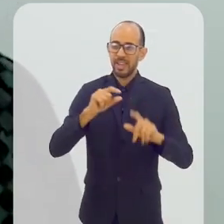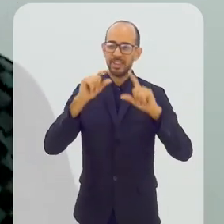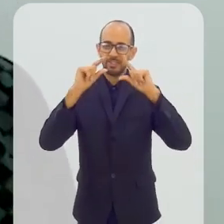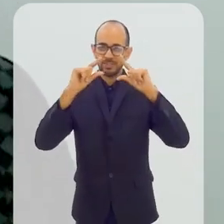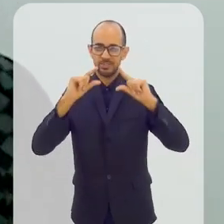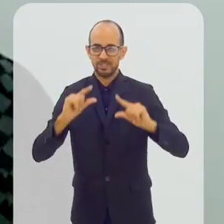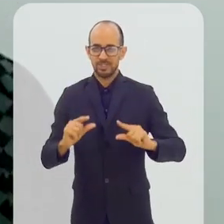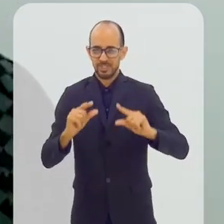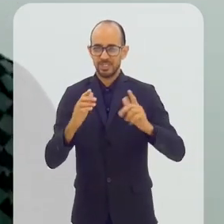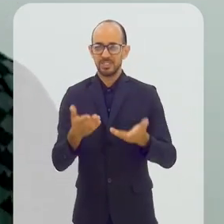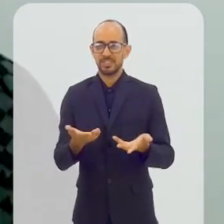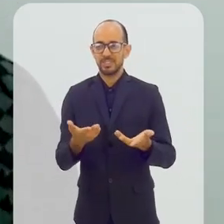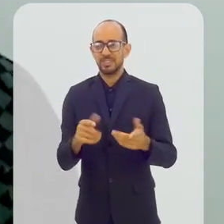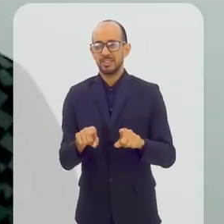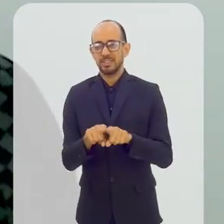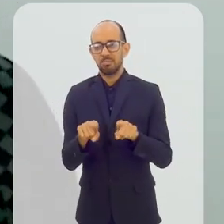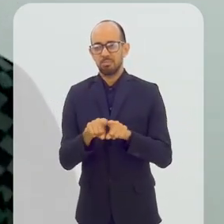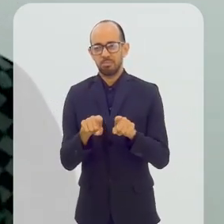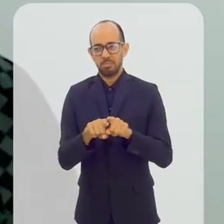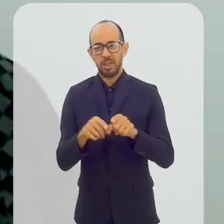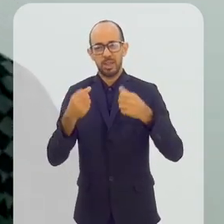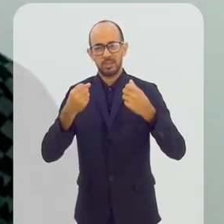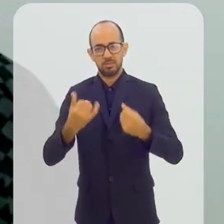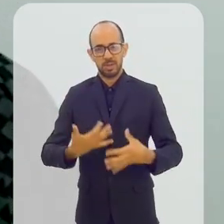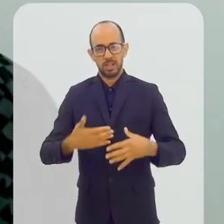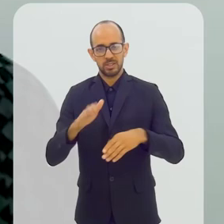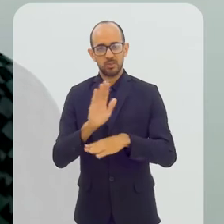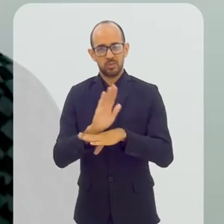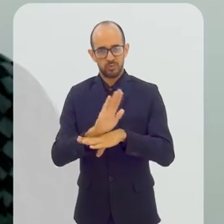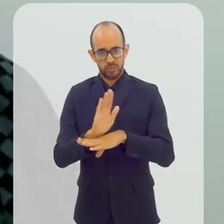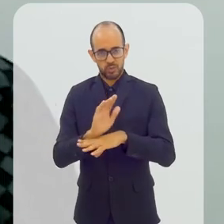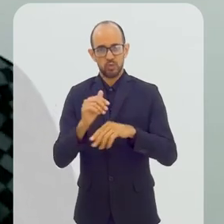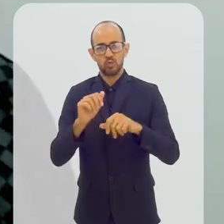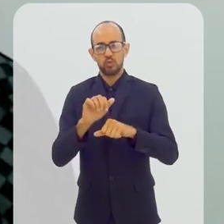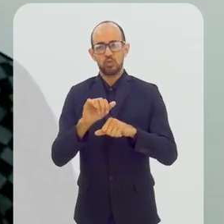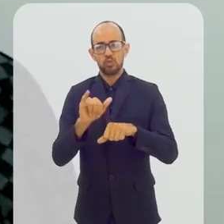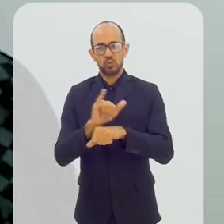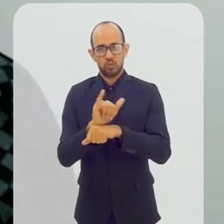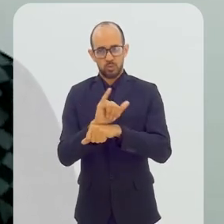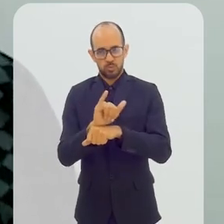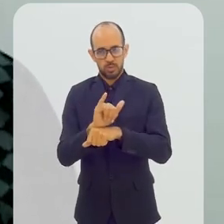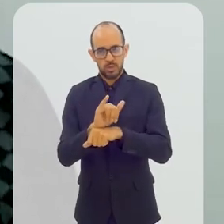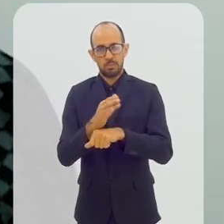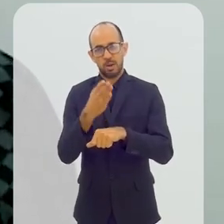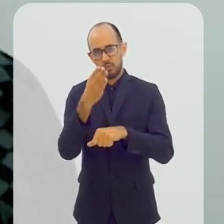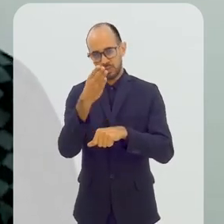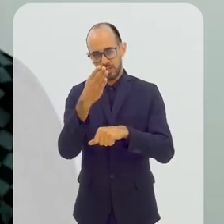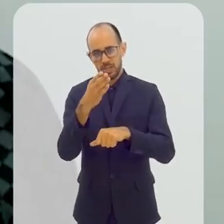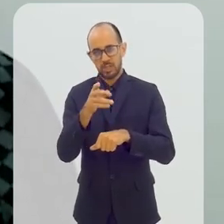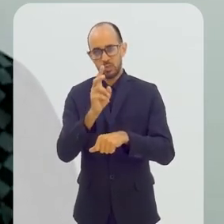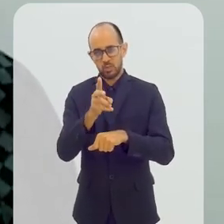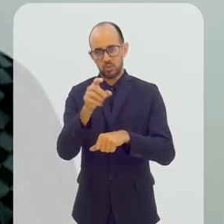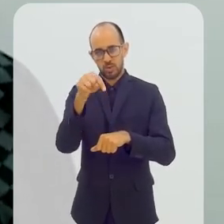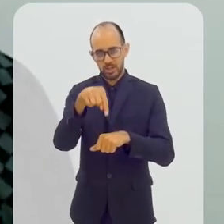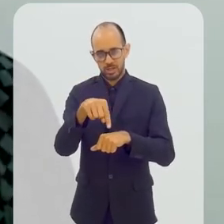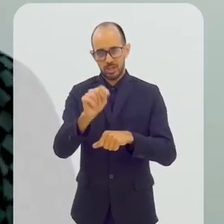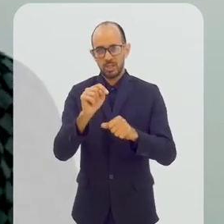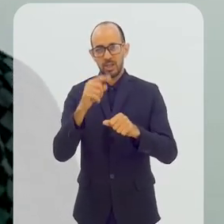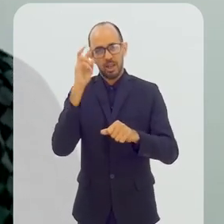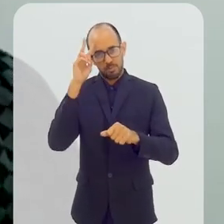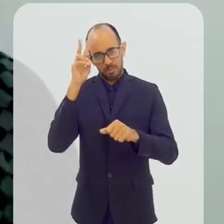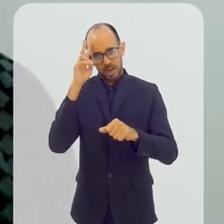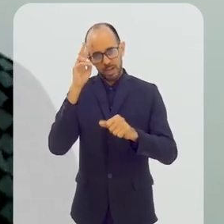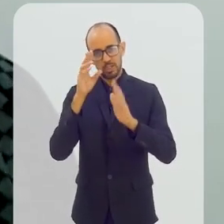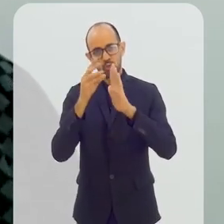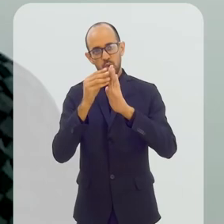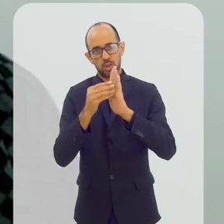sendo colocados ao longo do programa e também na descrição do vídeo no YouTube. E para quem ficou com a gente até o final, só lembrar que esse